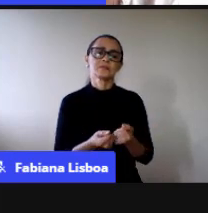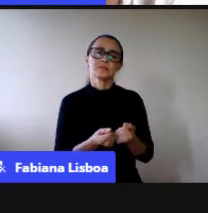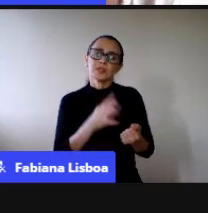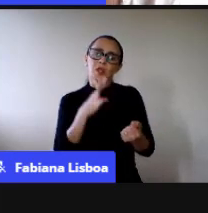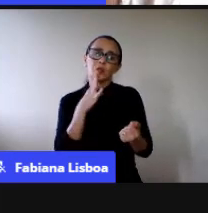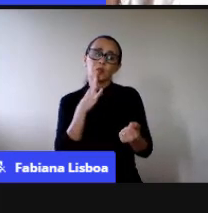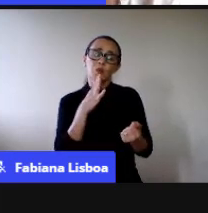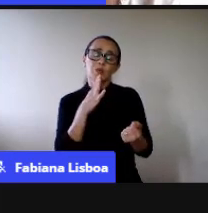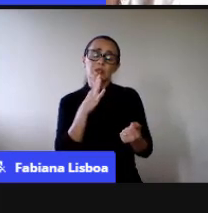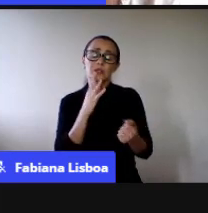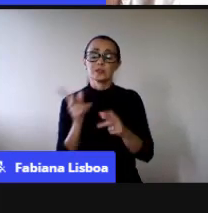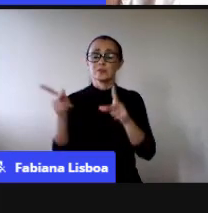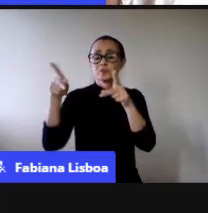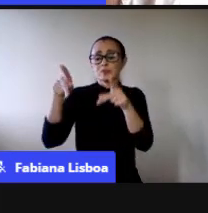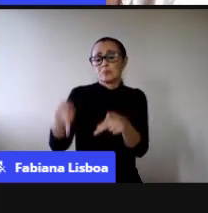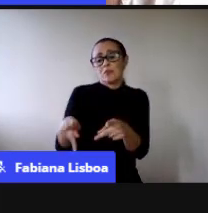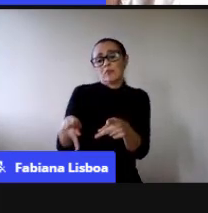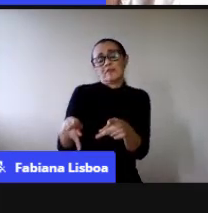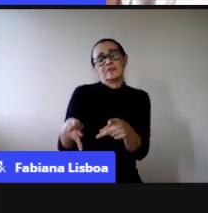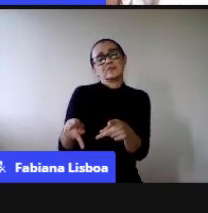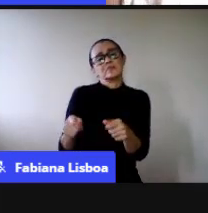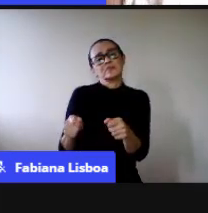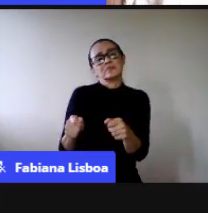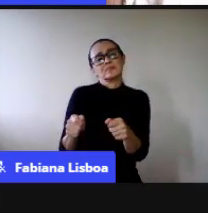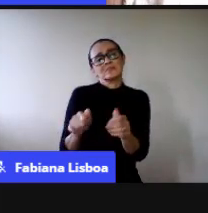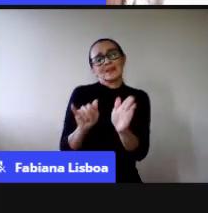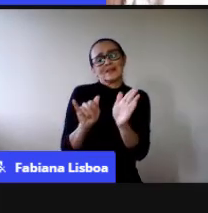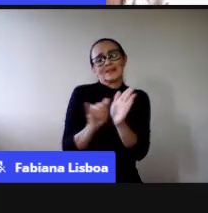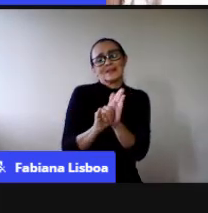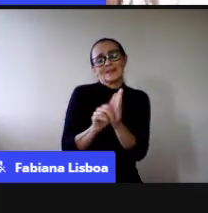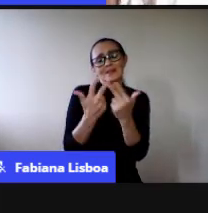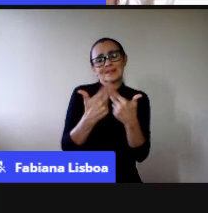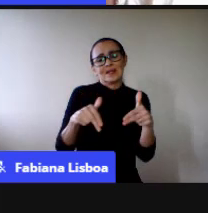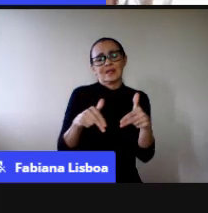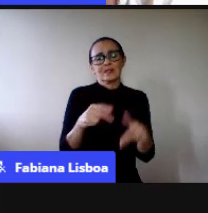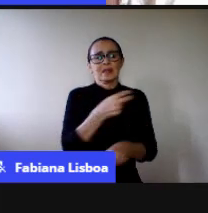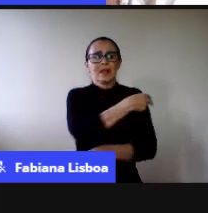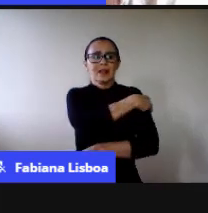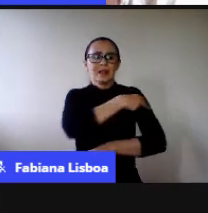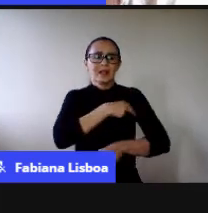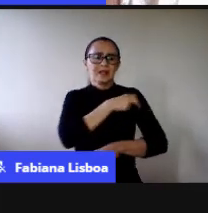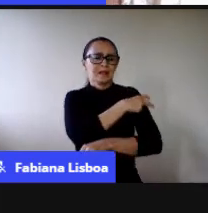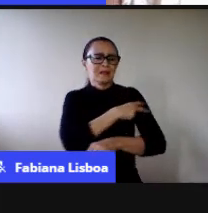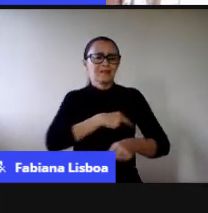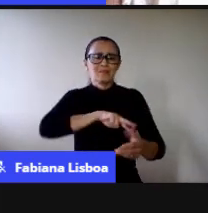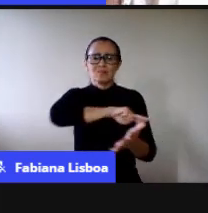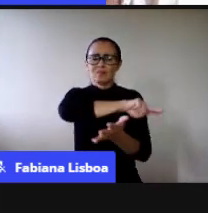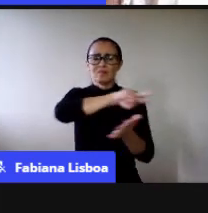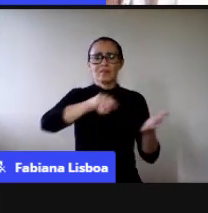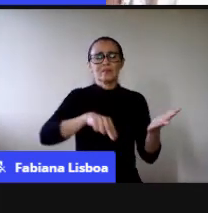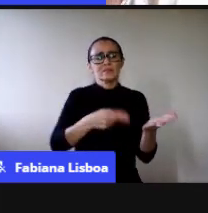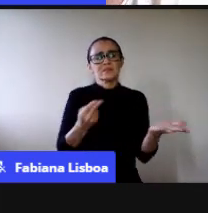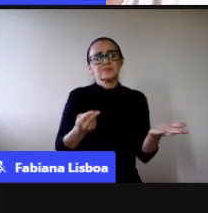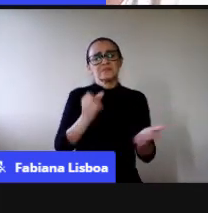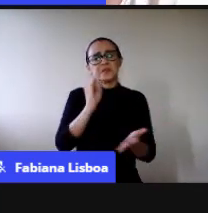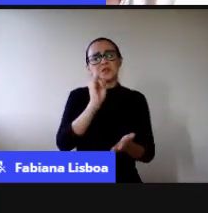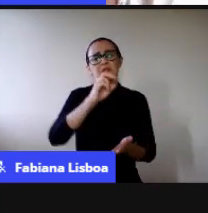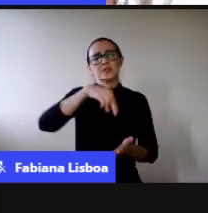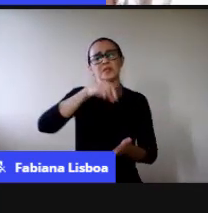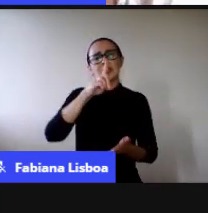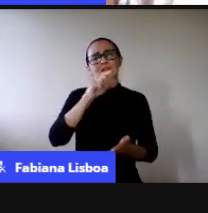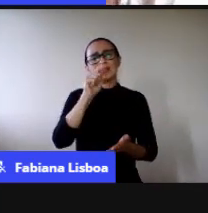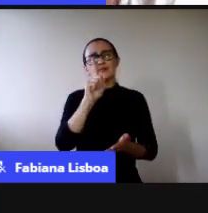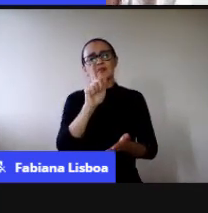os povos para chamar pela sua identidade étnica, né, o tereno, o guarani, o kaiowá, a gente fala indígenas num termo